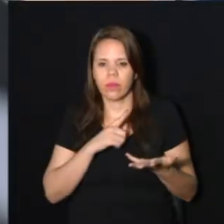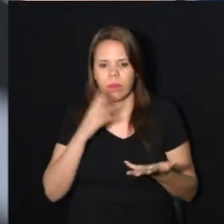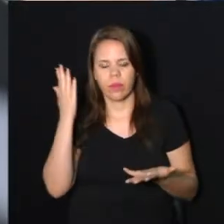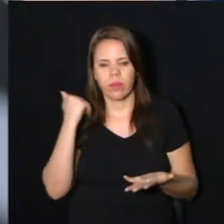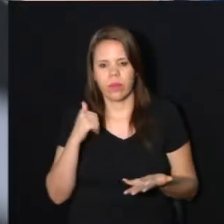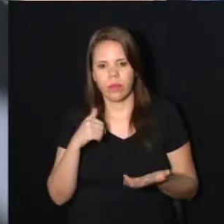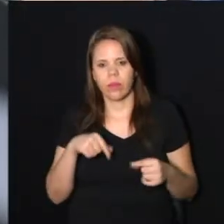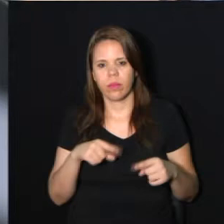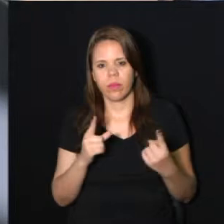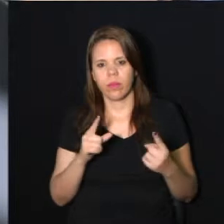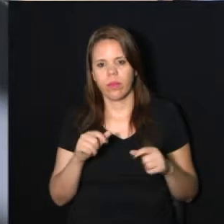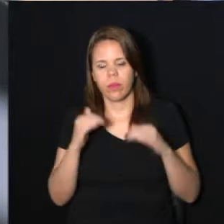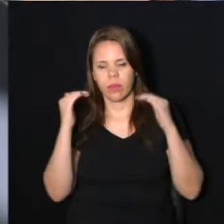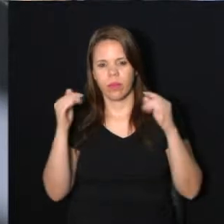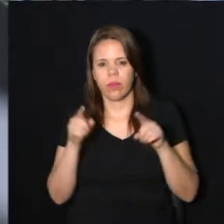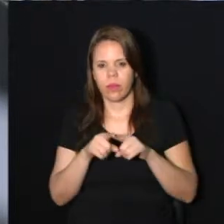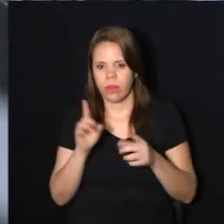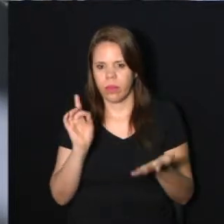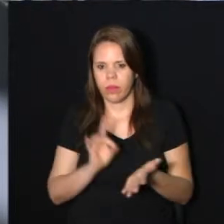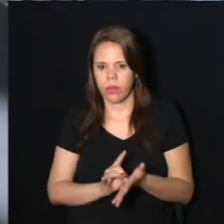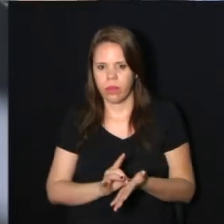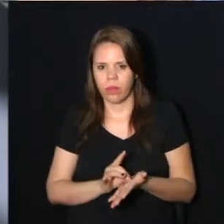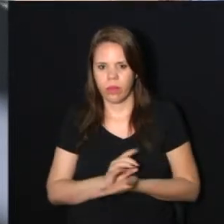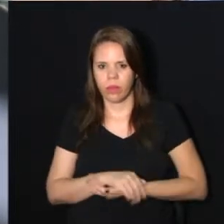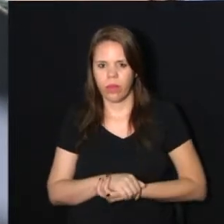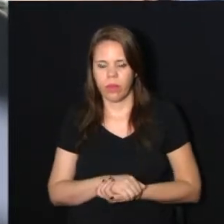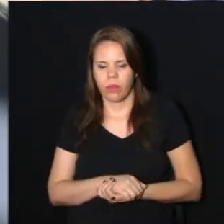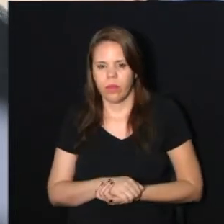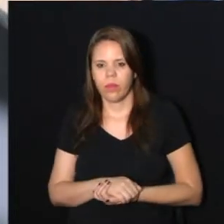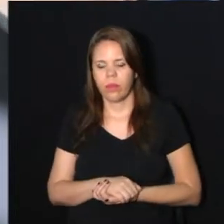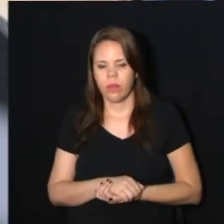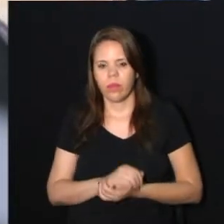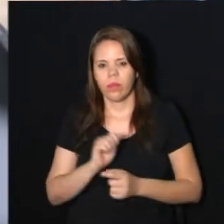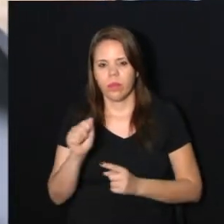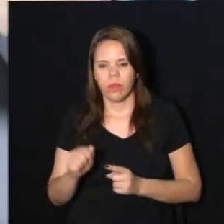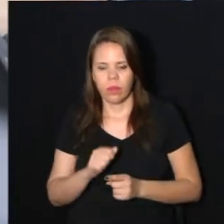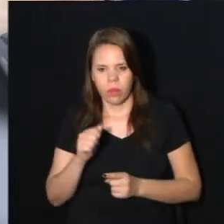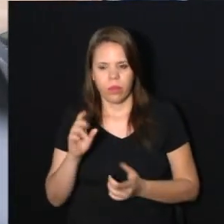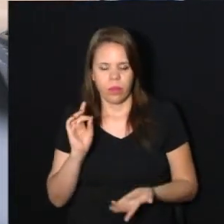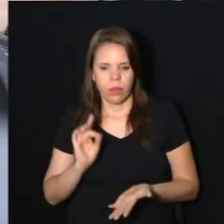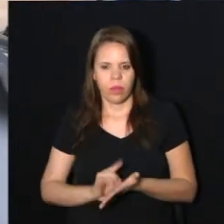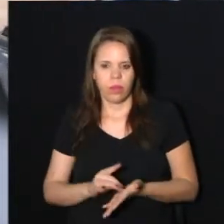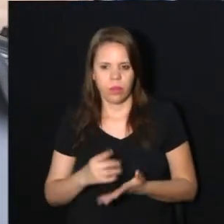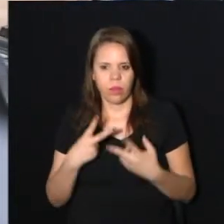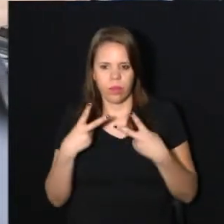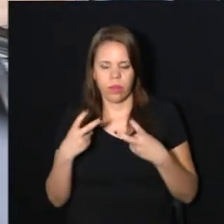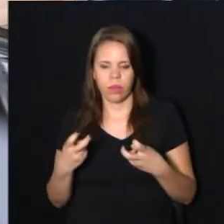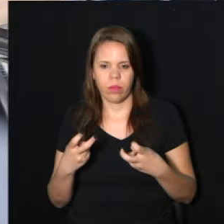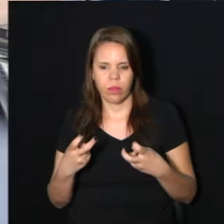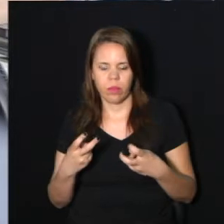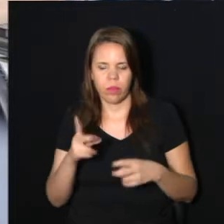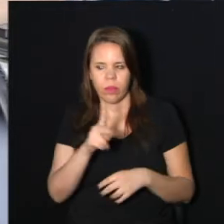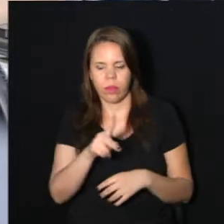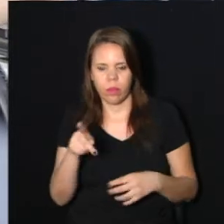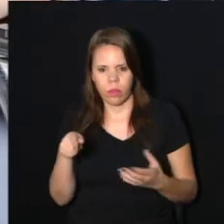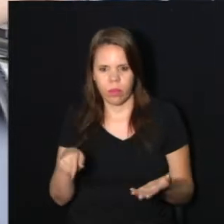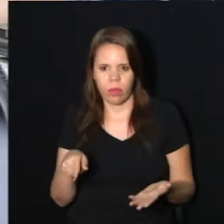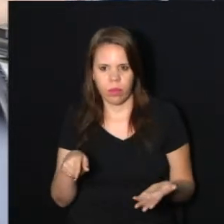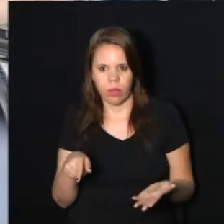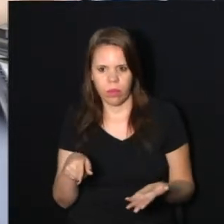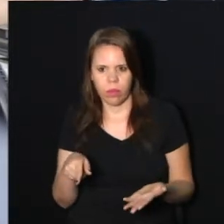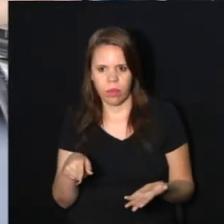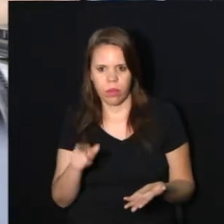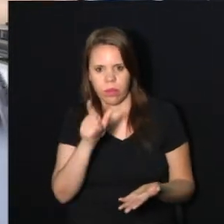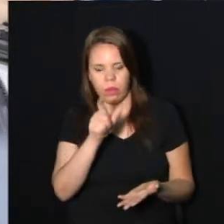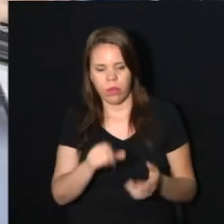o desafio maior realmente é a sociedade estar realmente olhando para esse professor, que ele é um